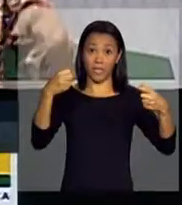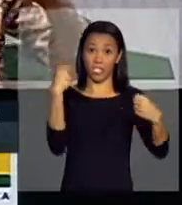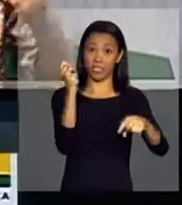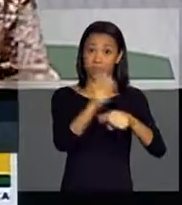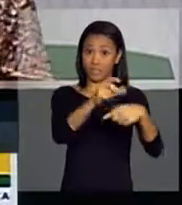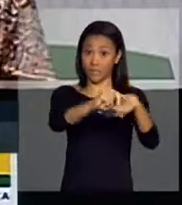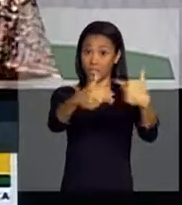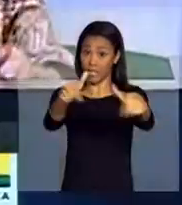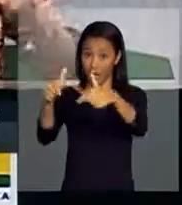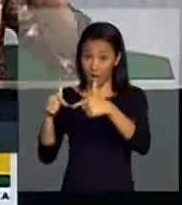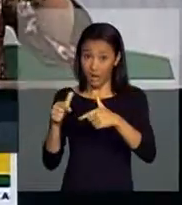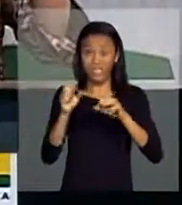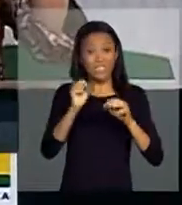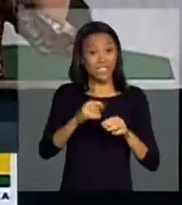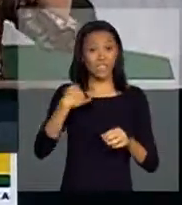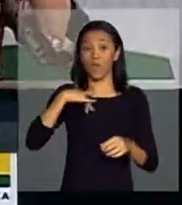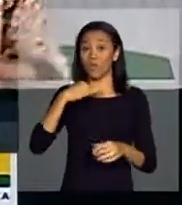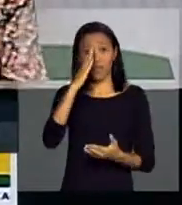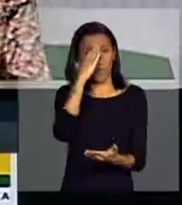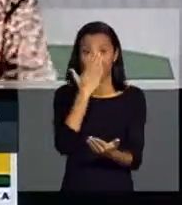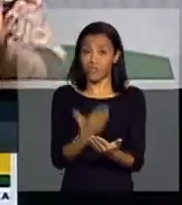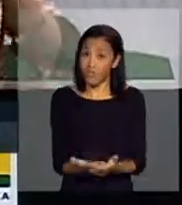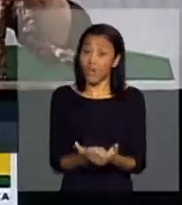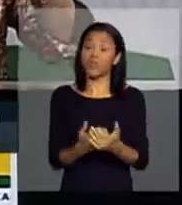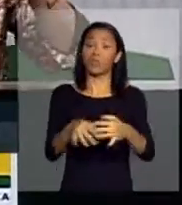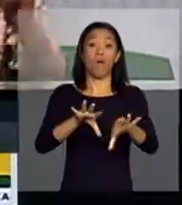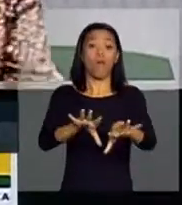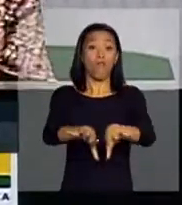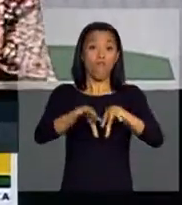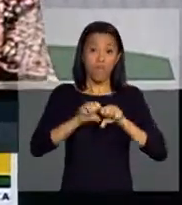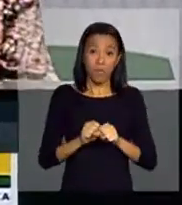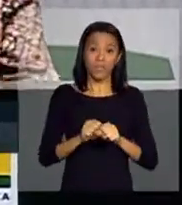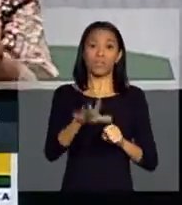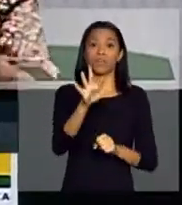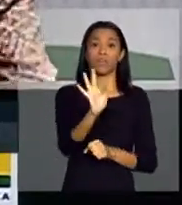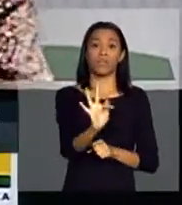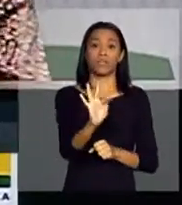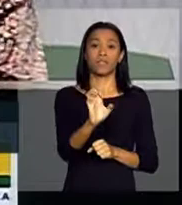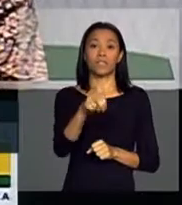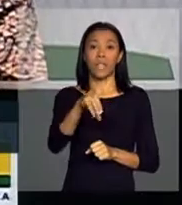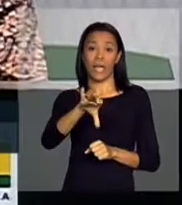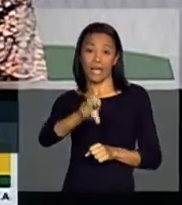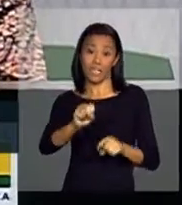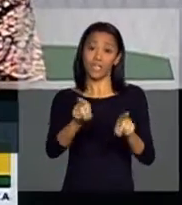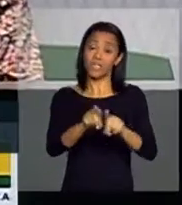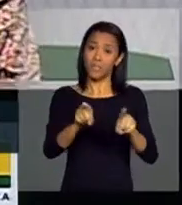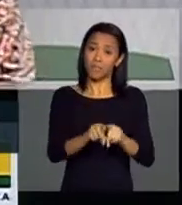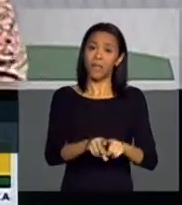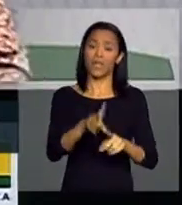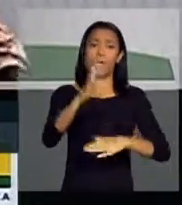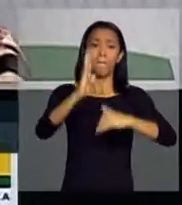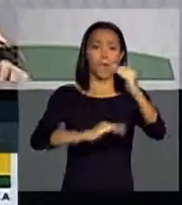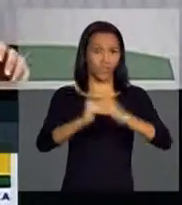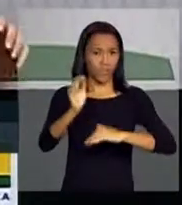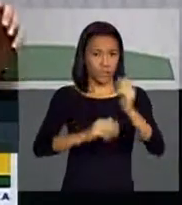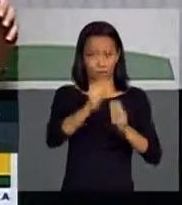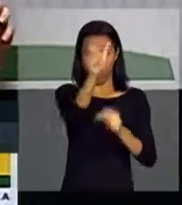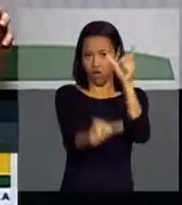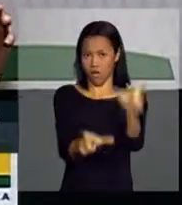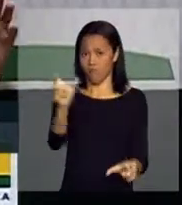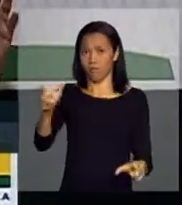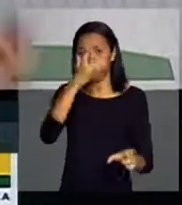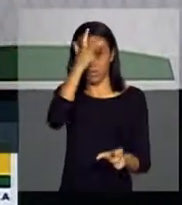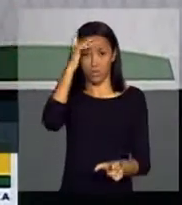não apostarmos na formação técnica e profissional dos nossos trabalhadores e aqui eu faço